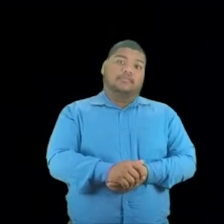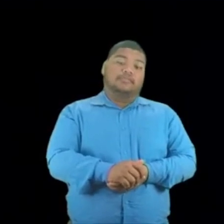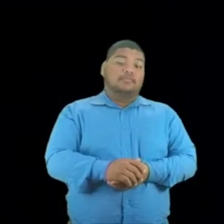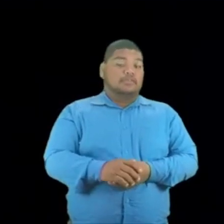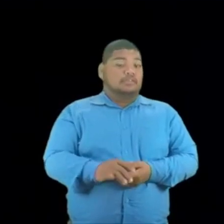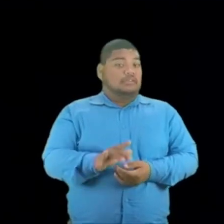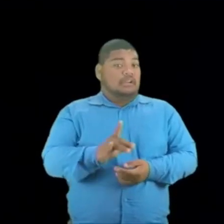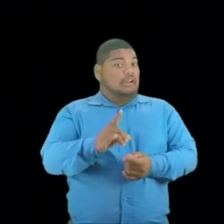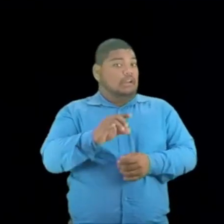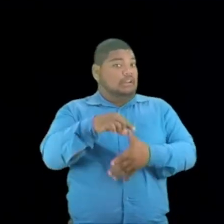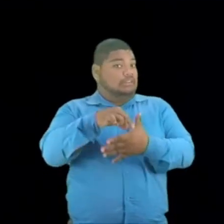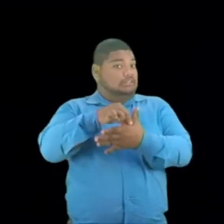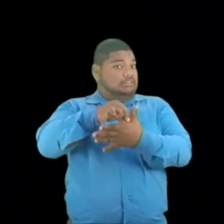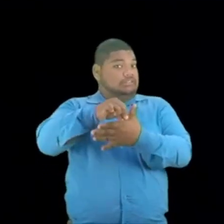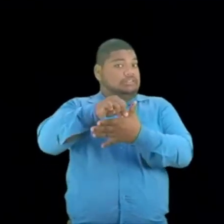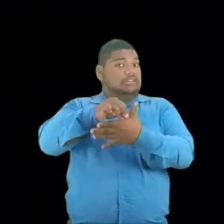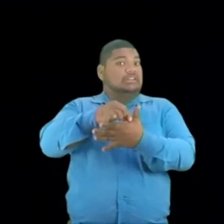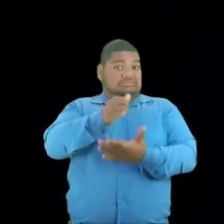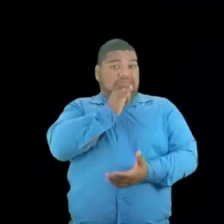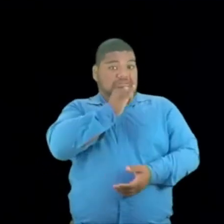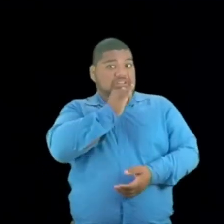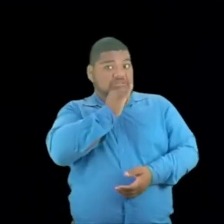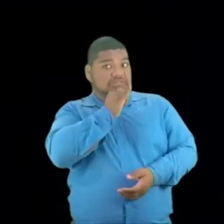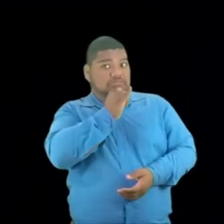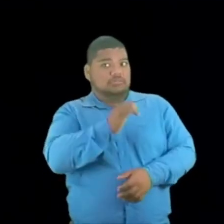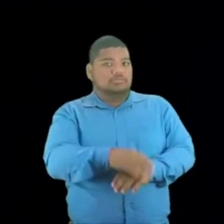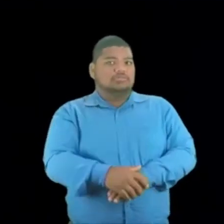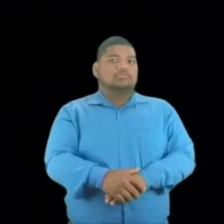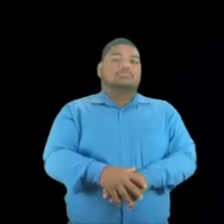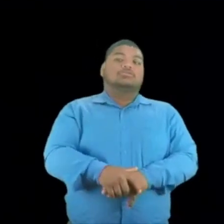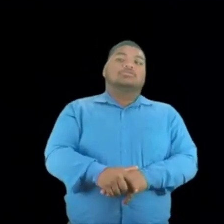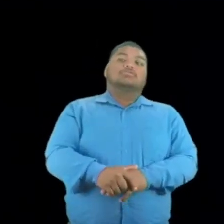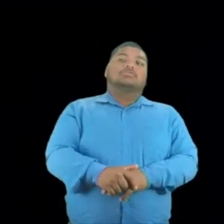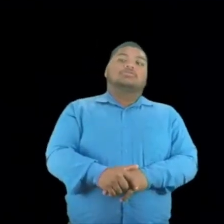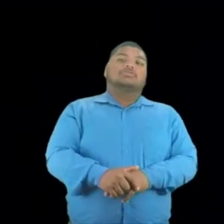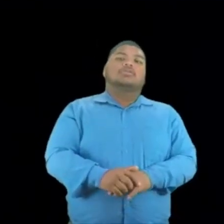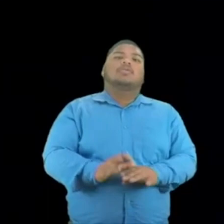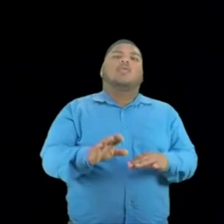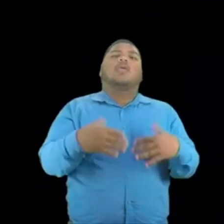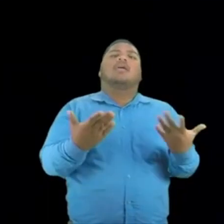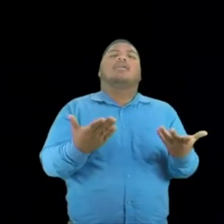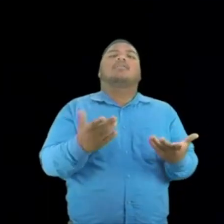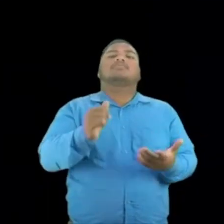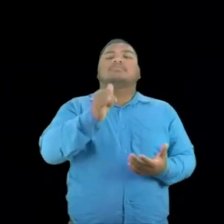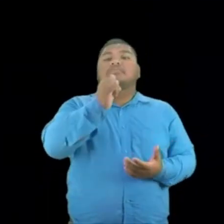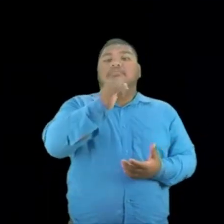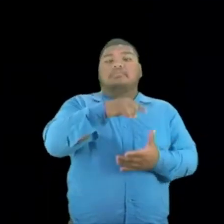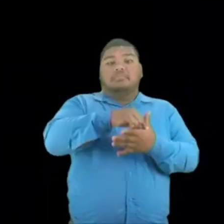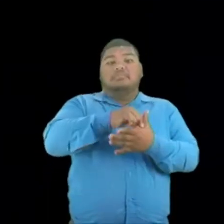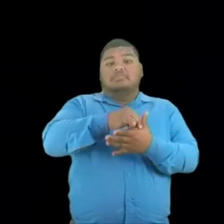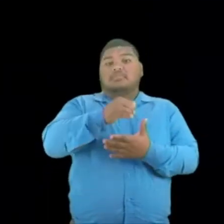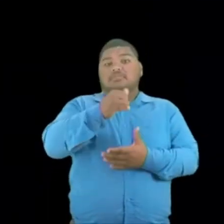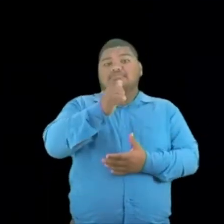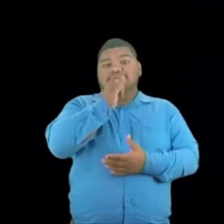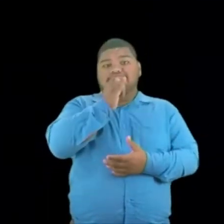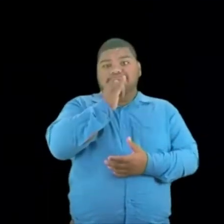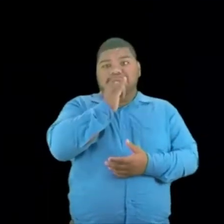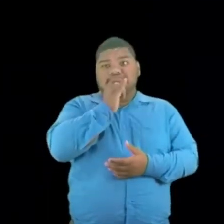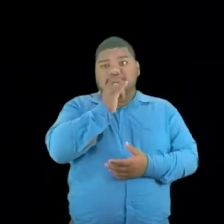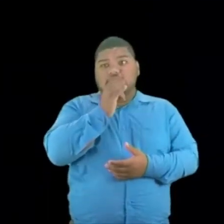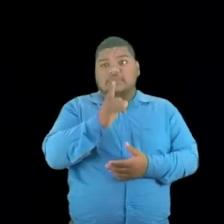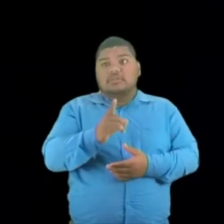exemplo. Né? E quantos maus exemplos você já deu? Não, mas ela é líder, ela é